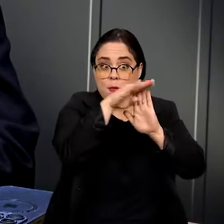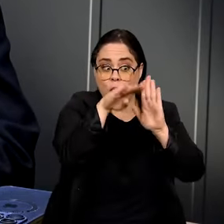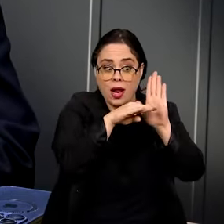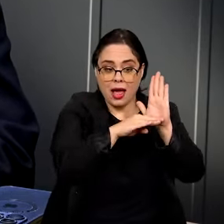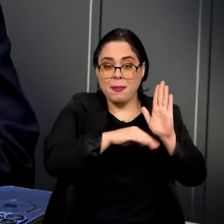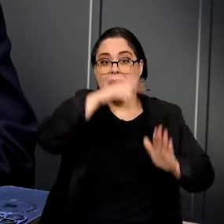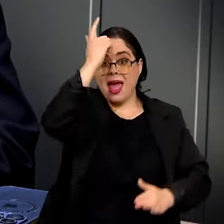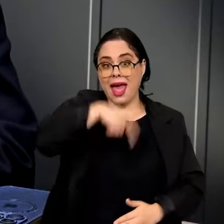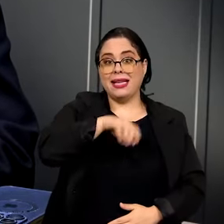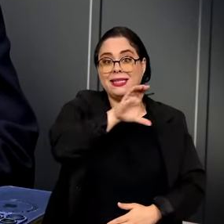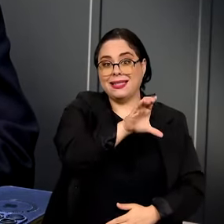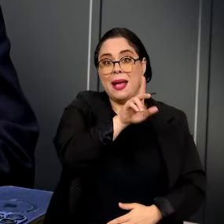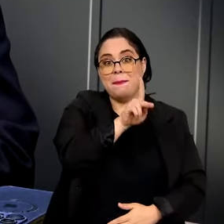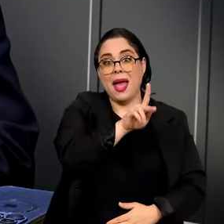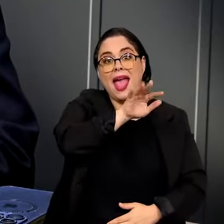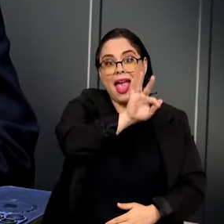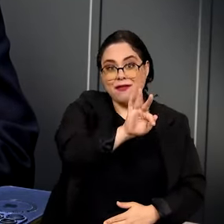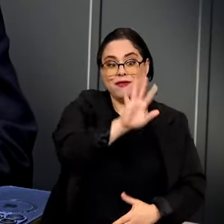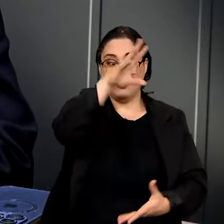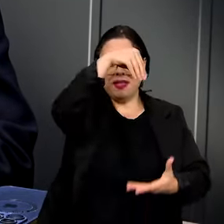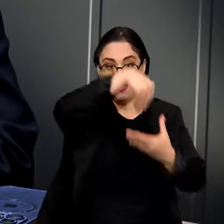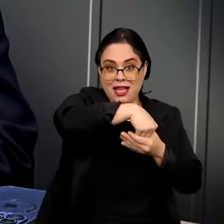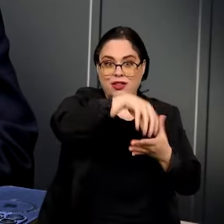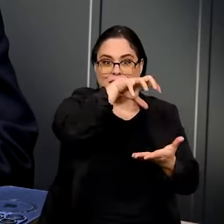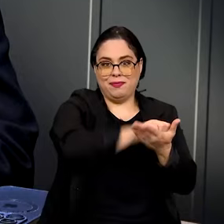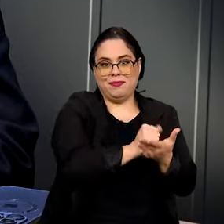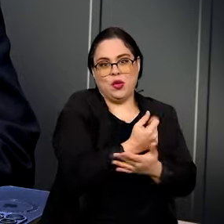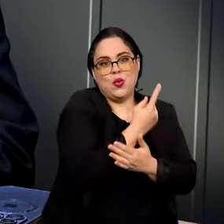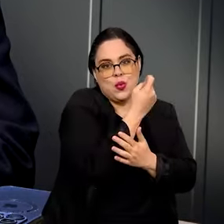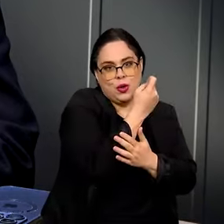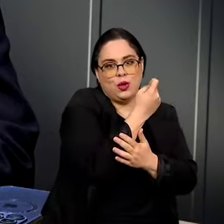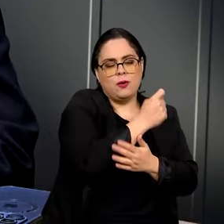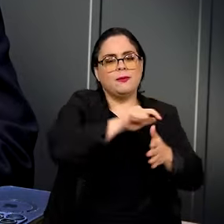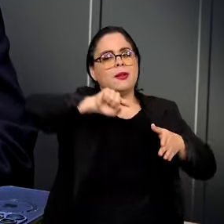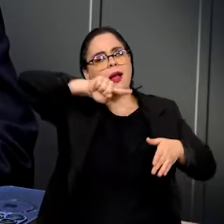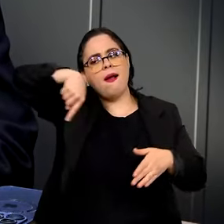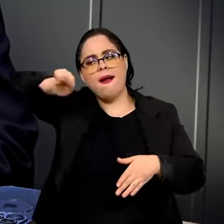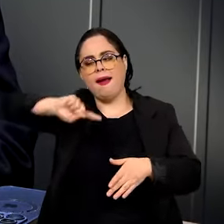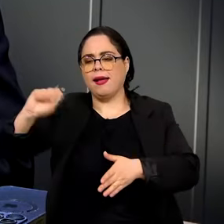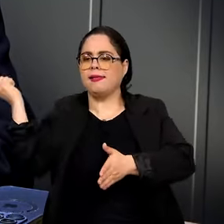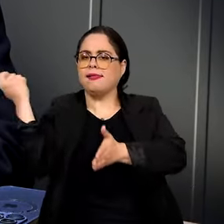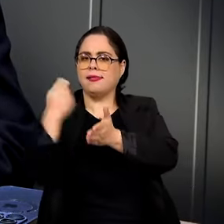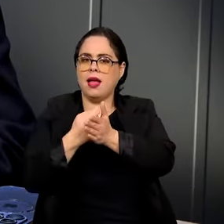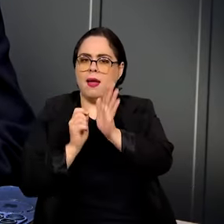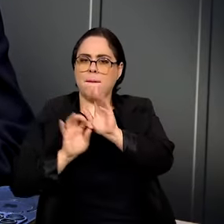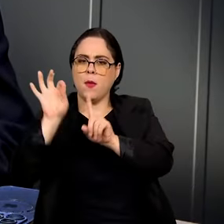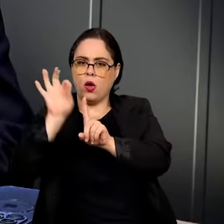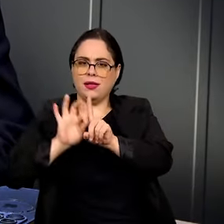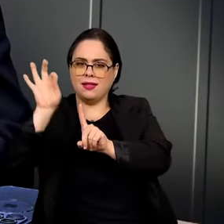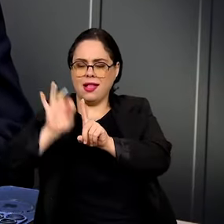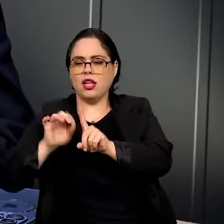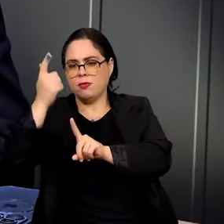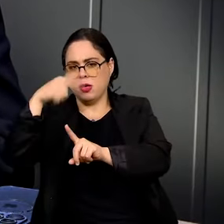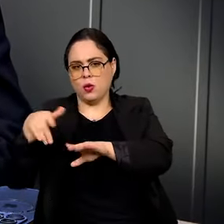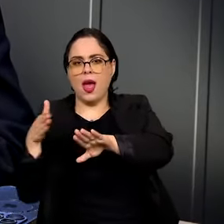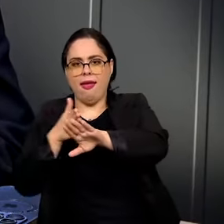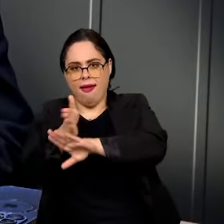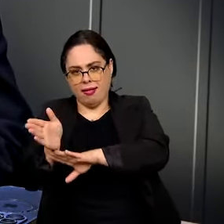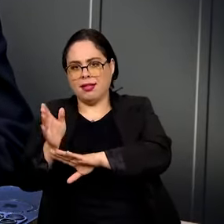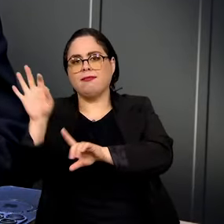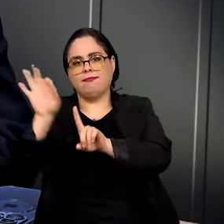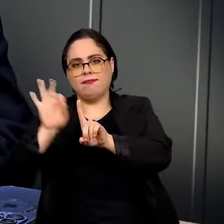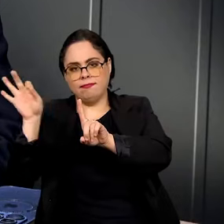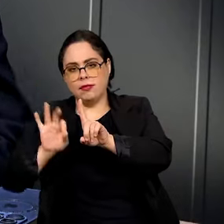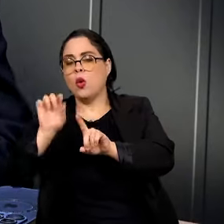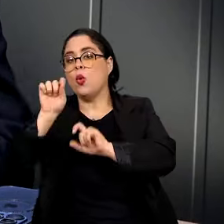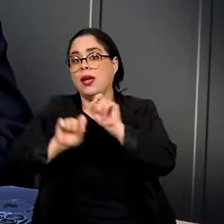fundo Ele atende as pessoas físicas ori do cadastro os outros Fundos eles cobram a comissão